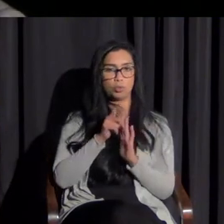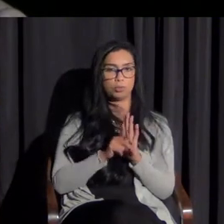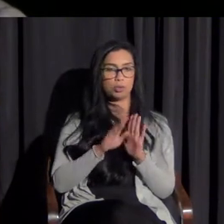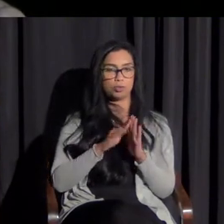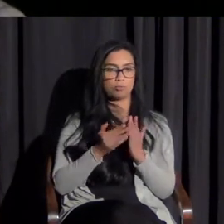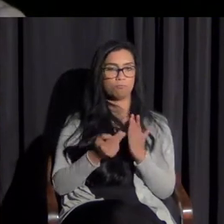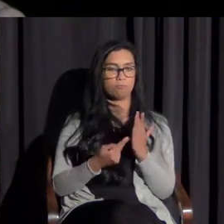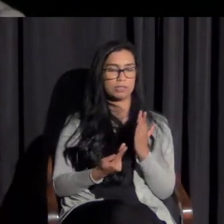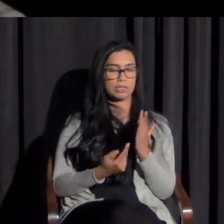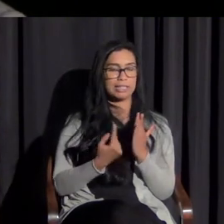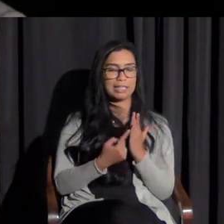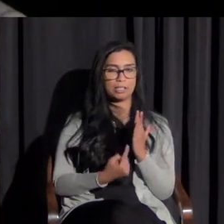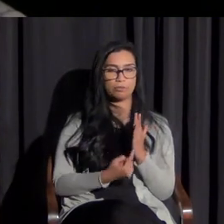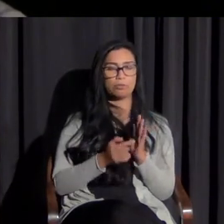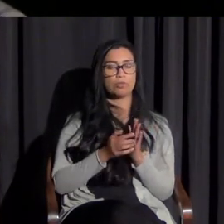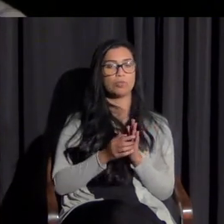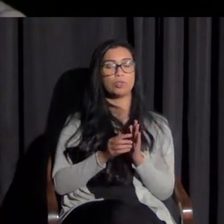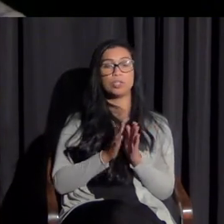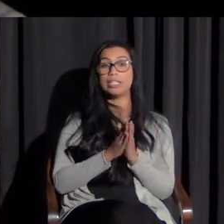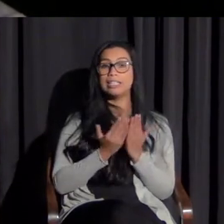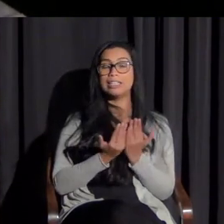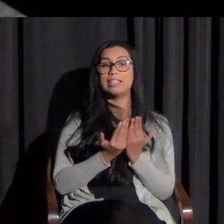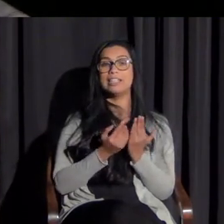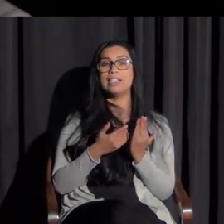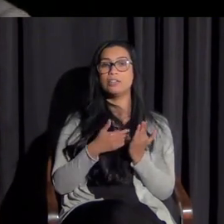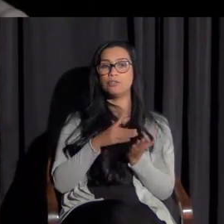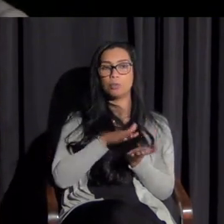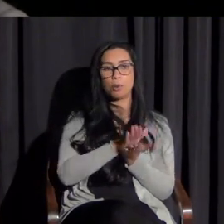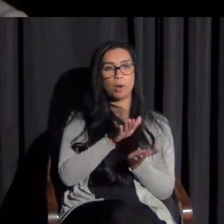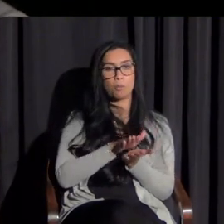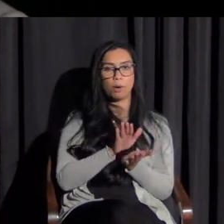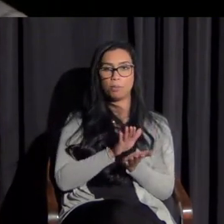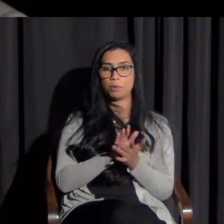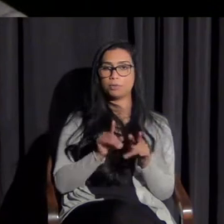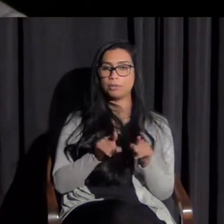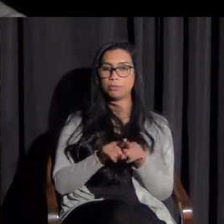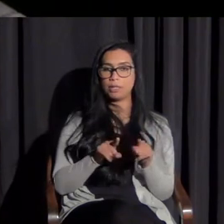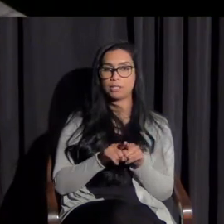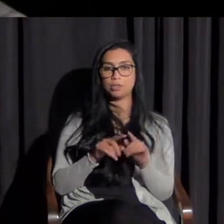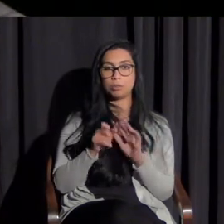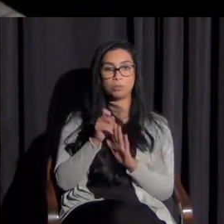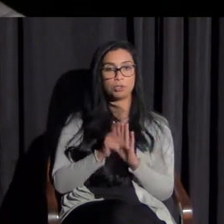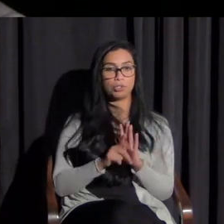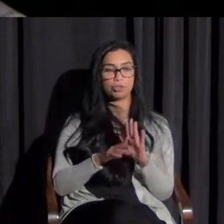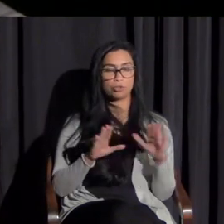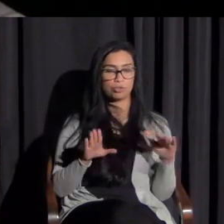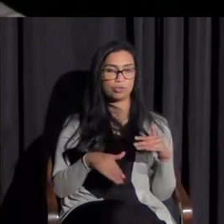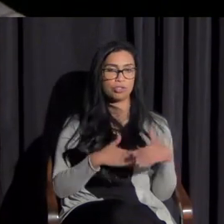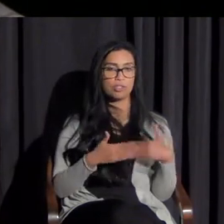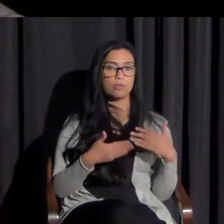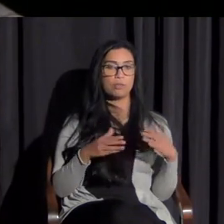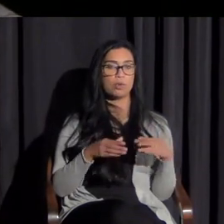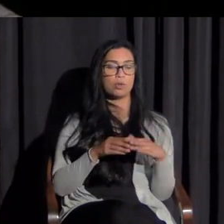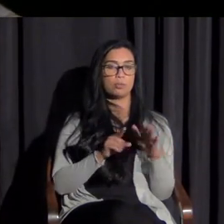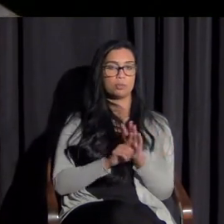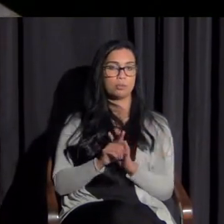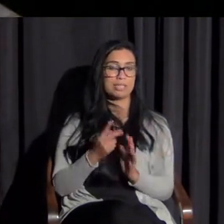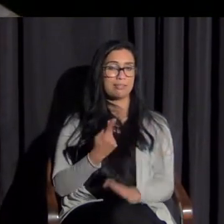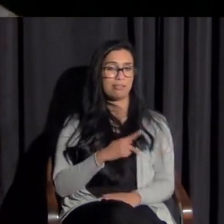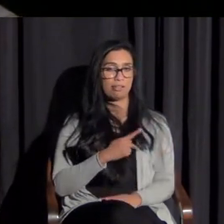a partir de um projeto também que foi desenvolvido pelo grupo de pesquisa dela, né,